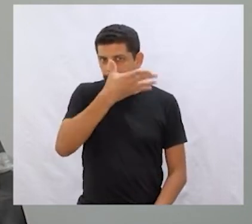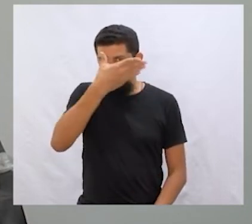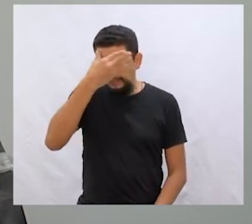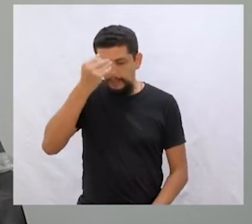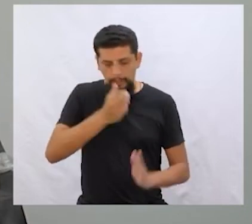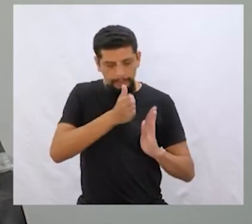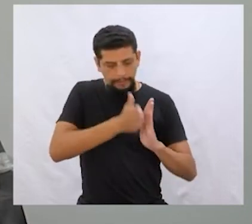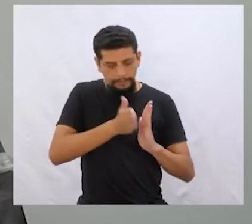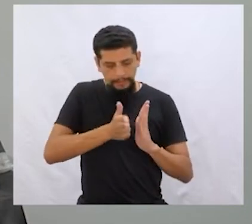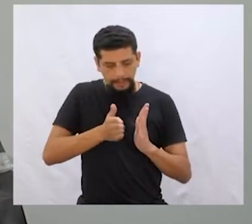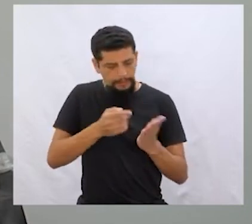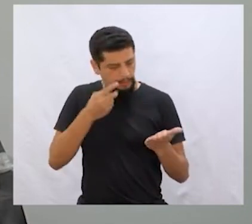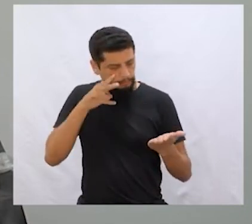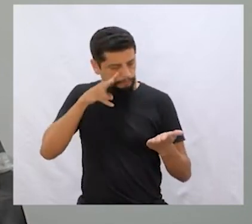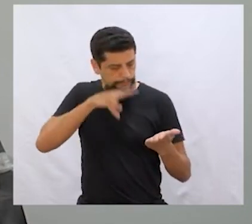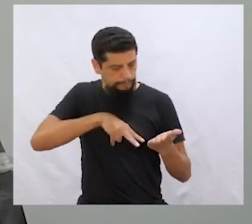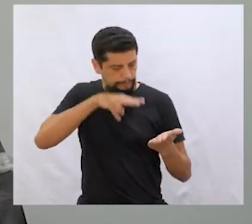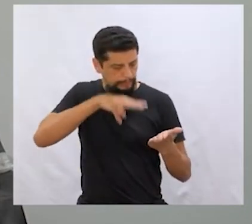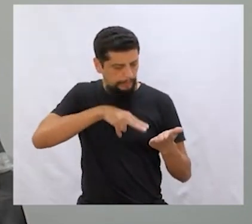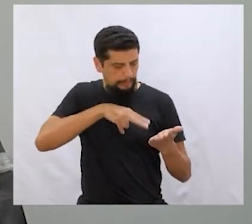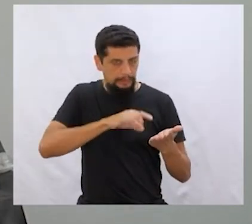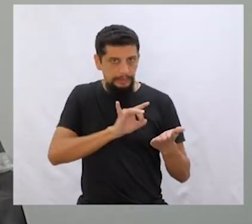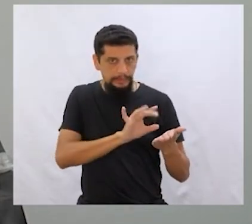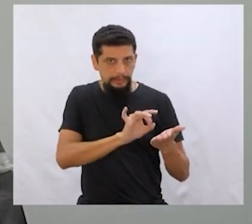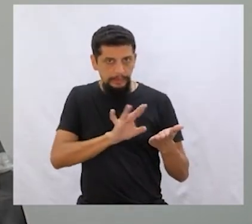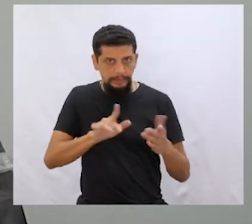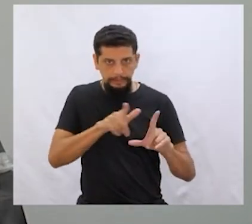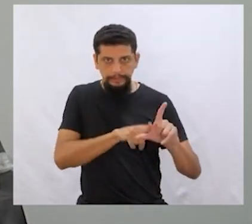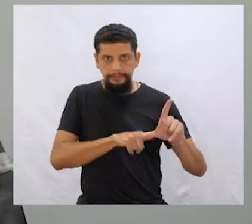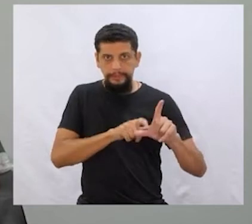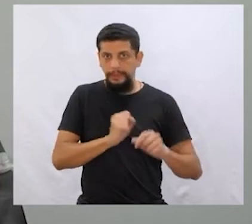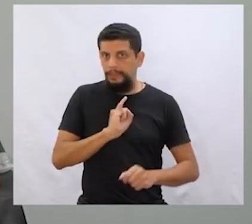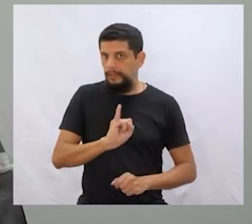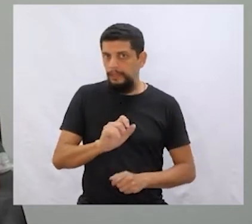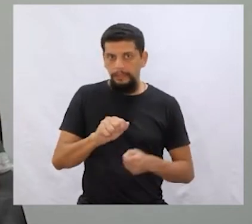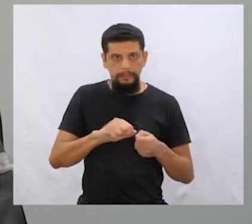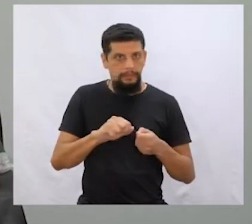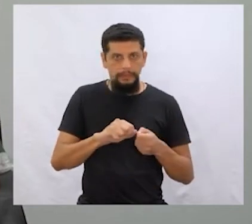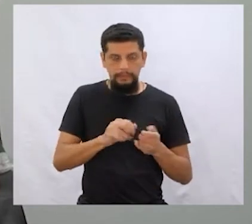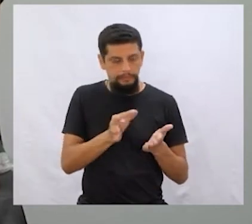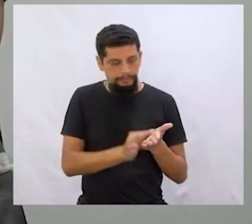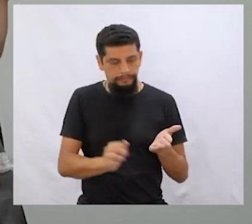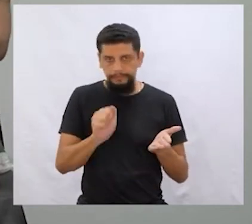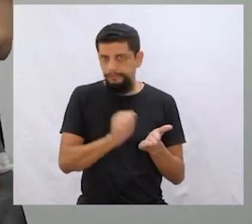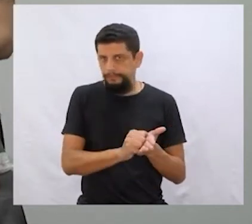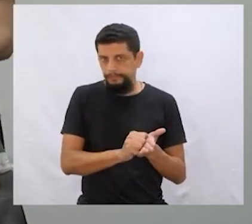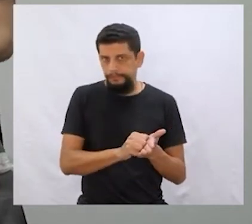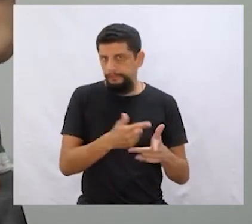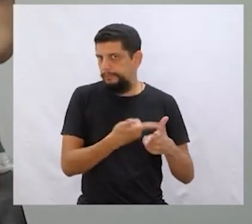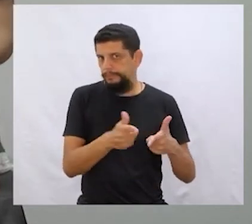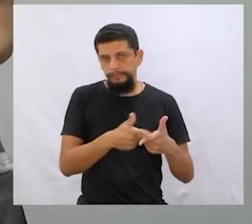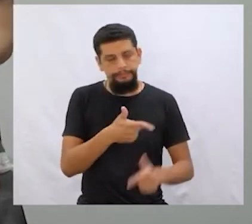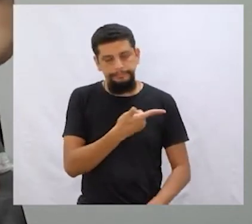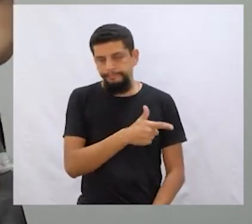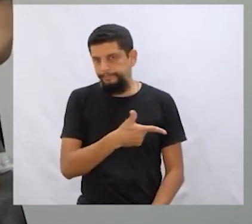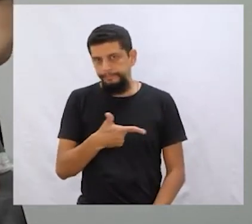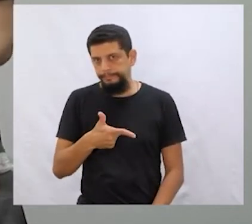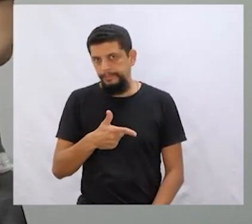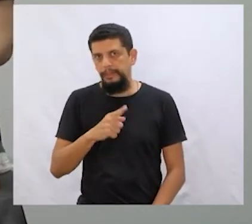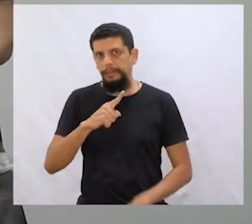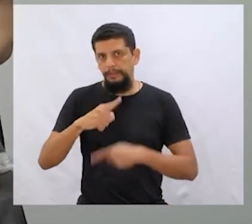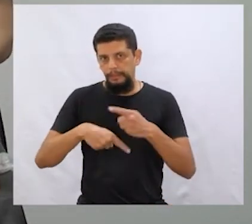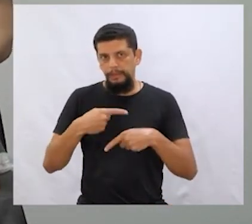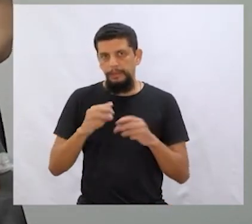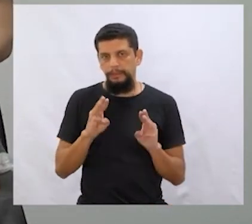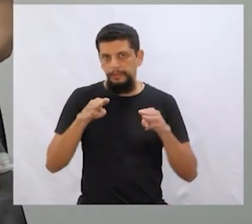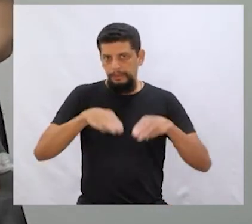a ordem, dá para ir consultar, né? Quem não terminou ainda de fazer o registro, não tem problema. Pode deixar